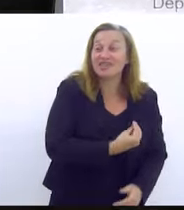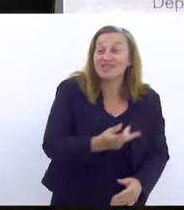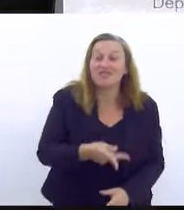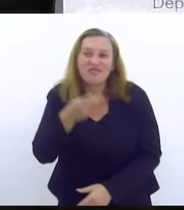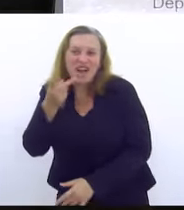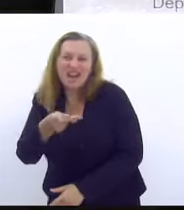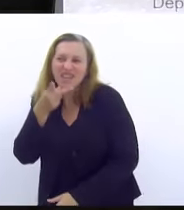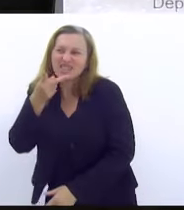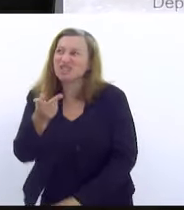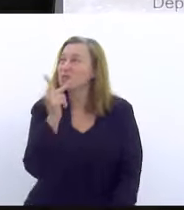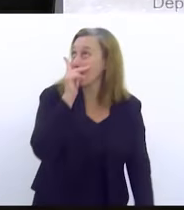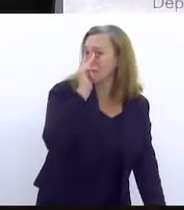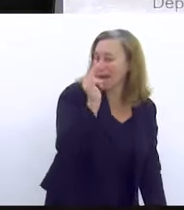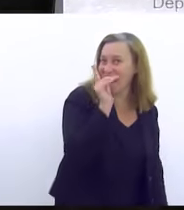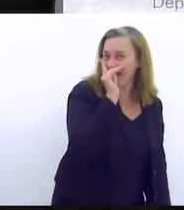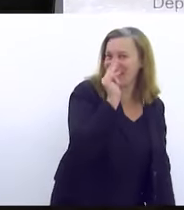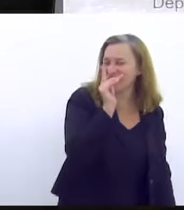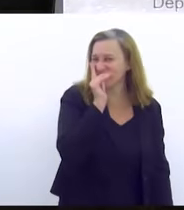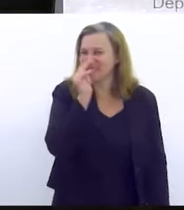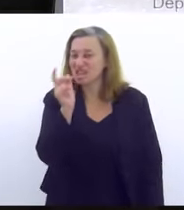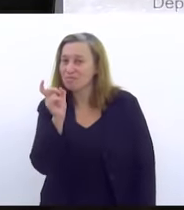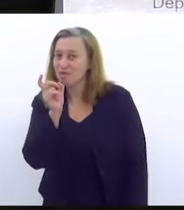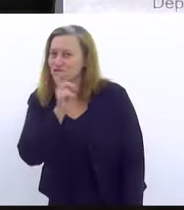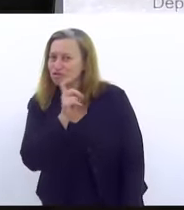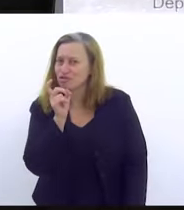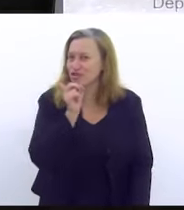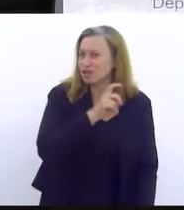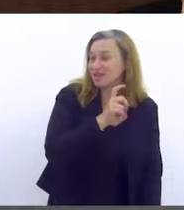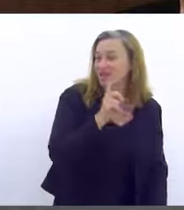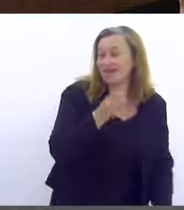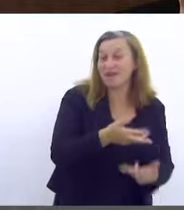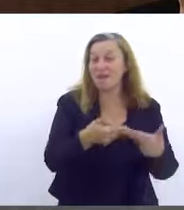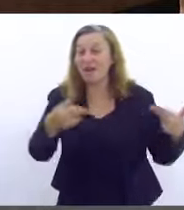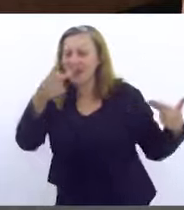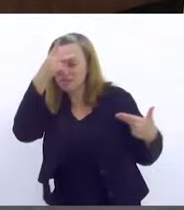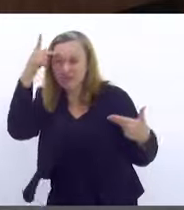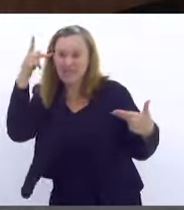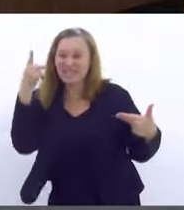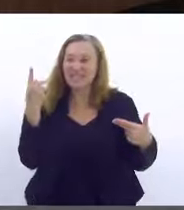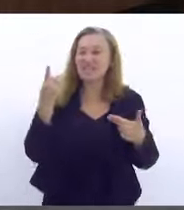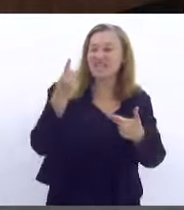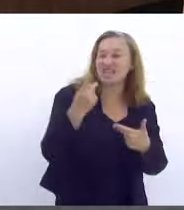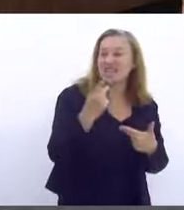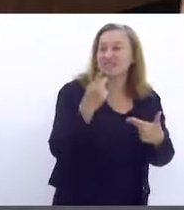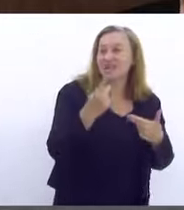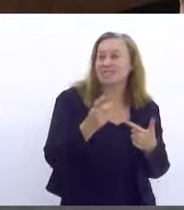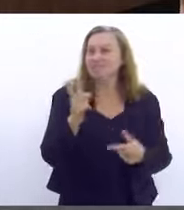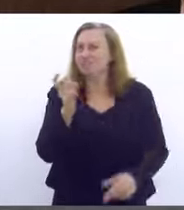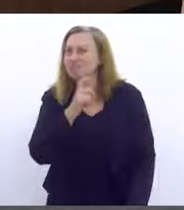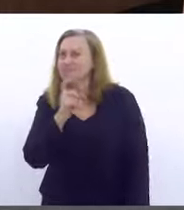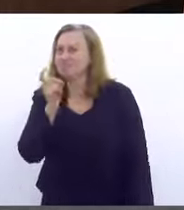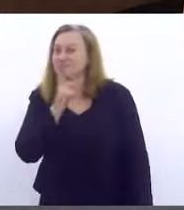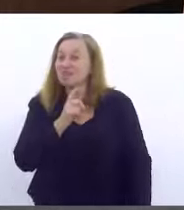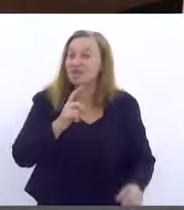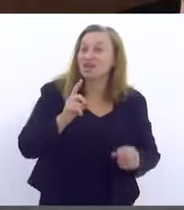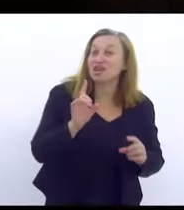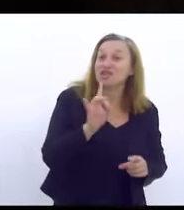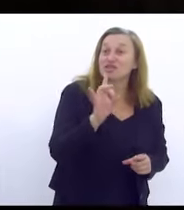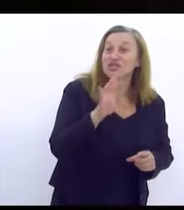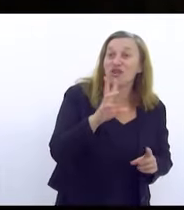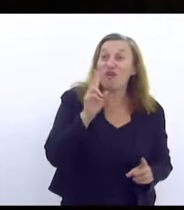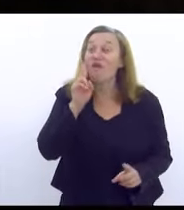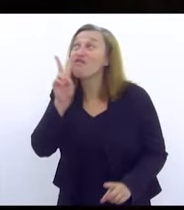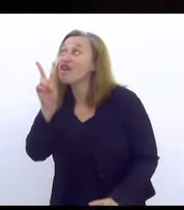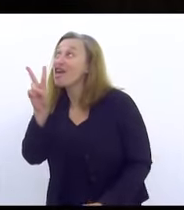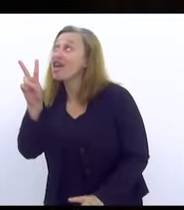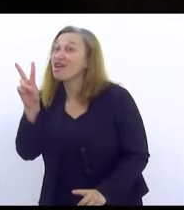assim parece utopia, pra muita gente isso é fantasia. É só olhar